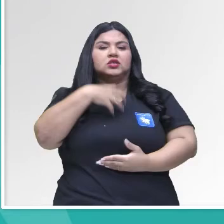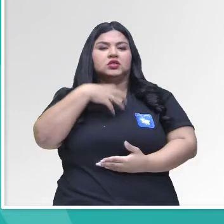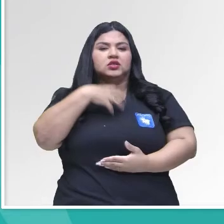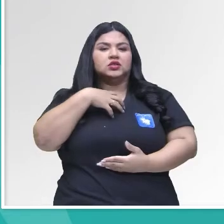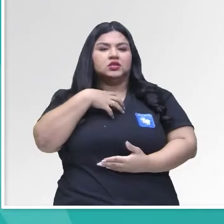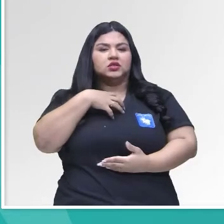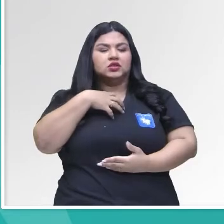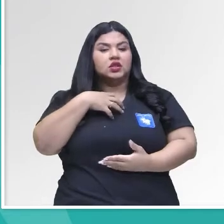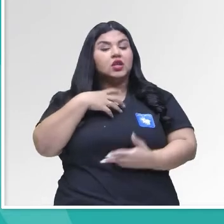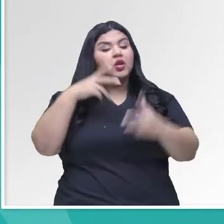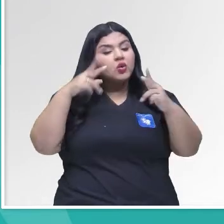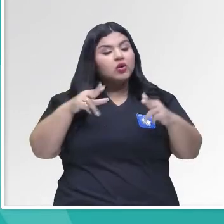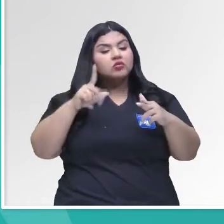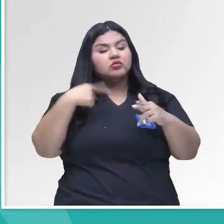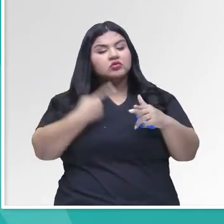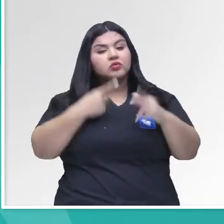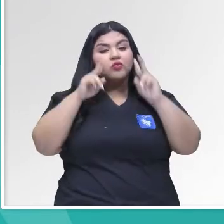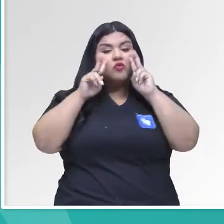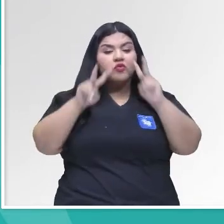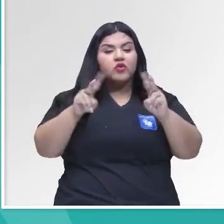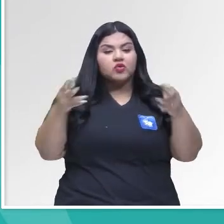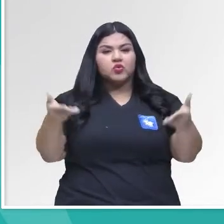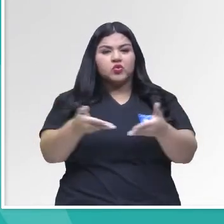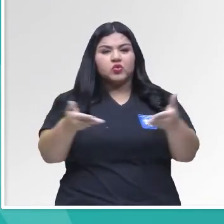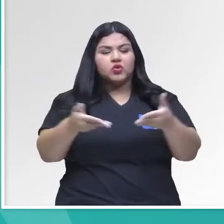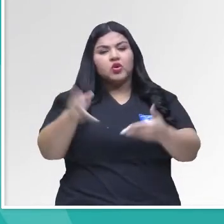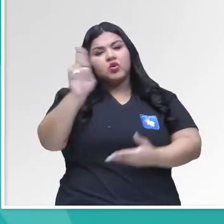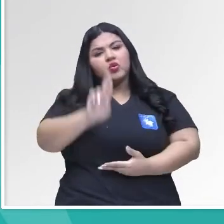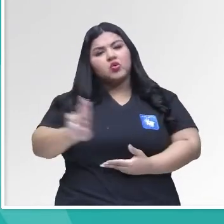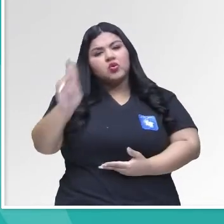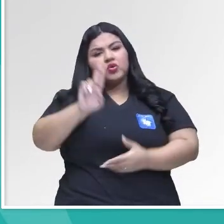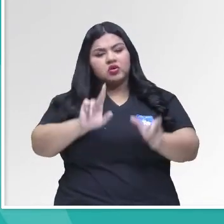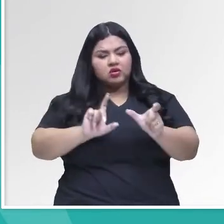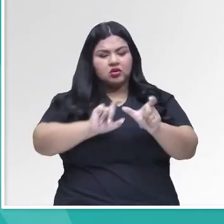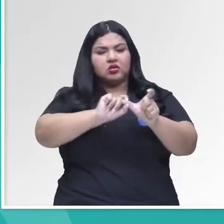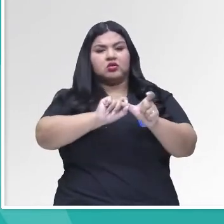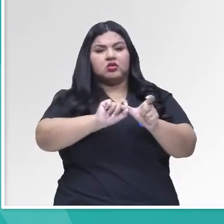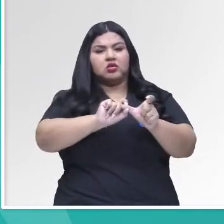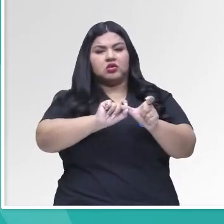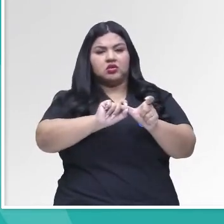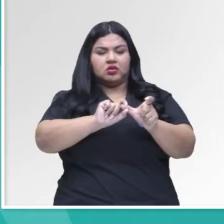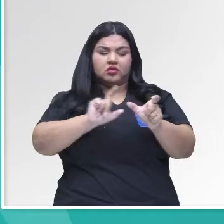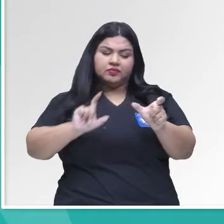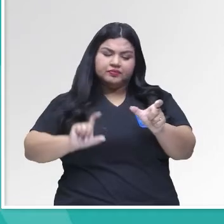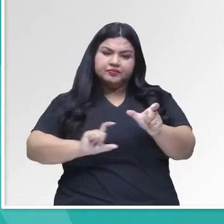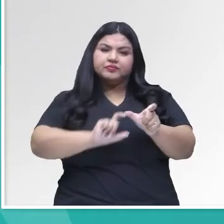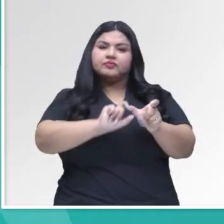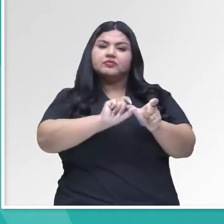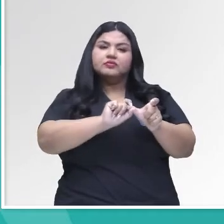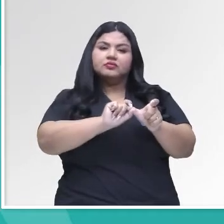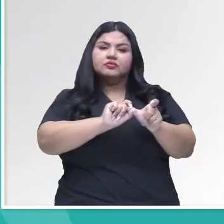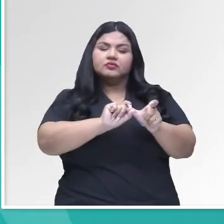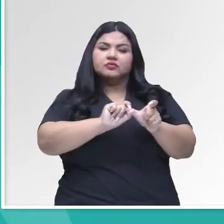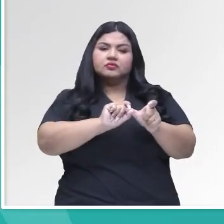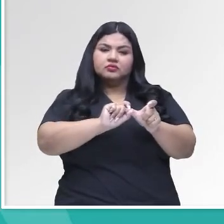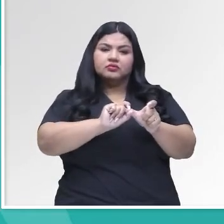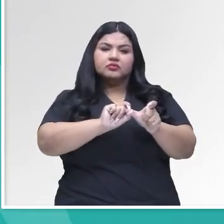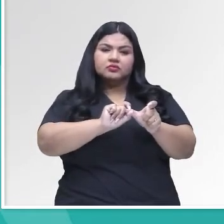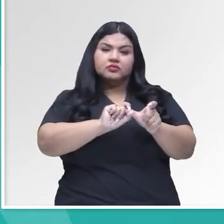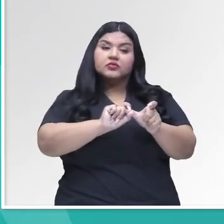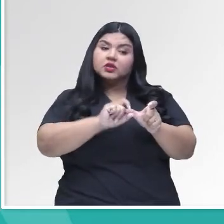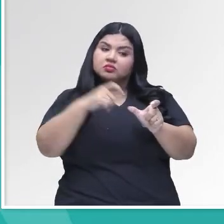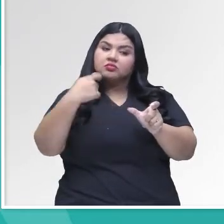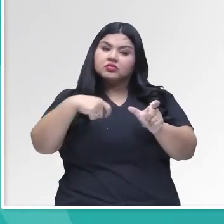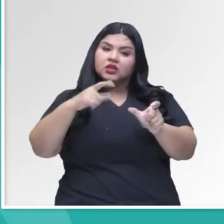como estamos vendo hoje na língua portuguesa. É o uso das conjunções que servem para ligar, foi isso que nós combinamos? Conjunções servem